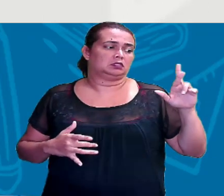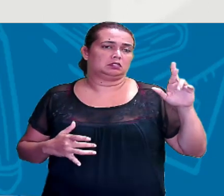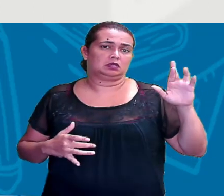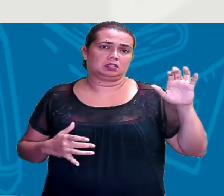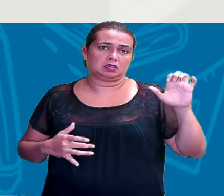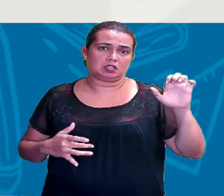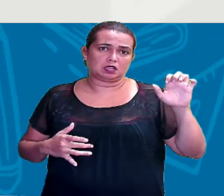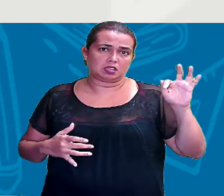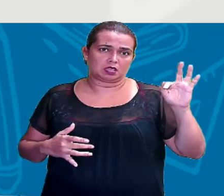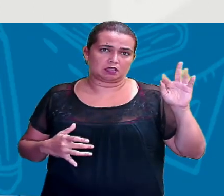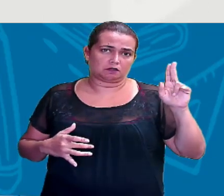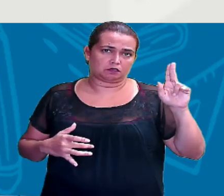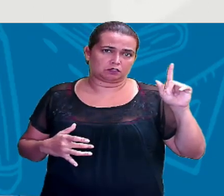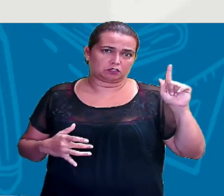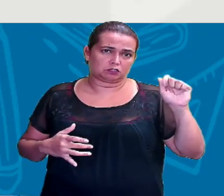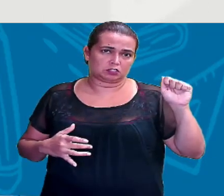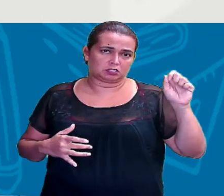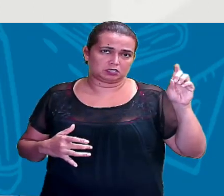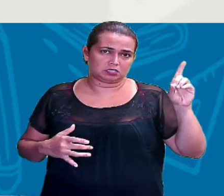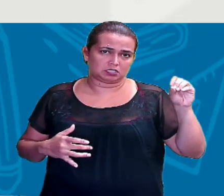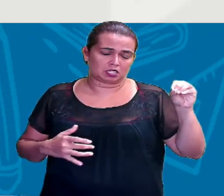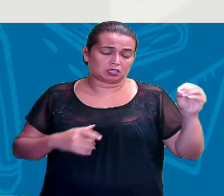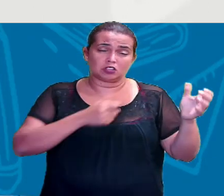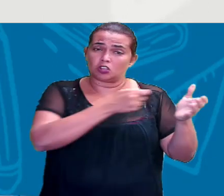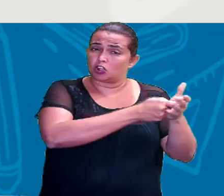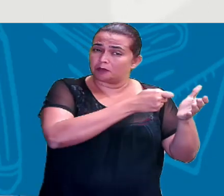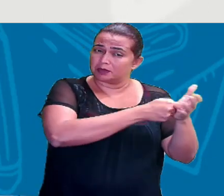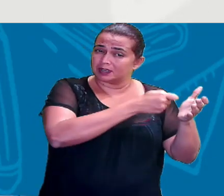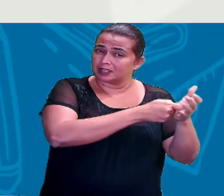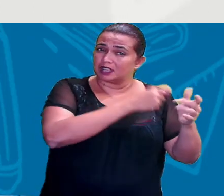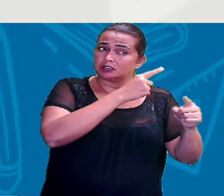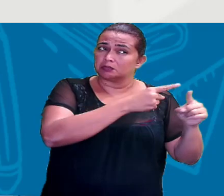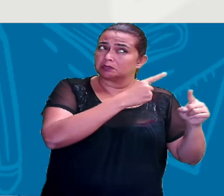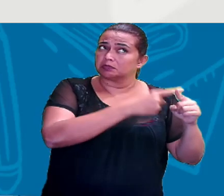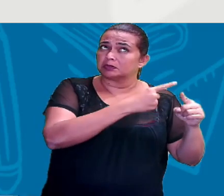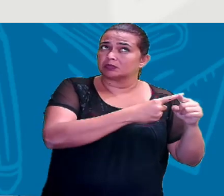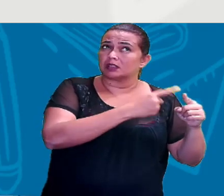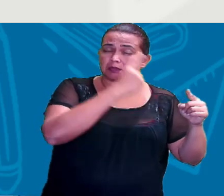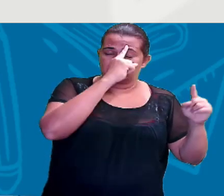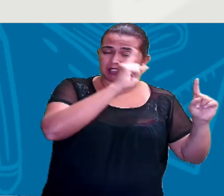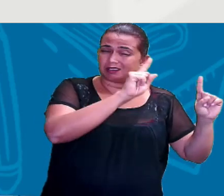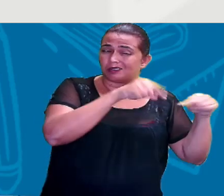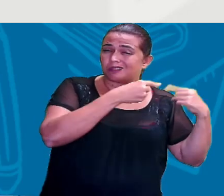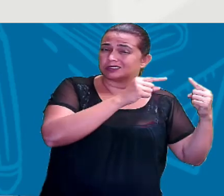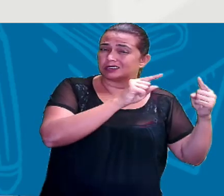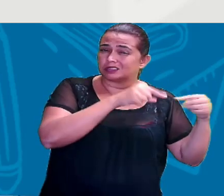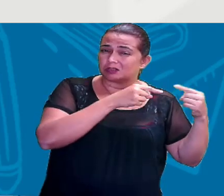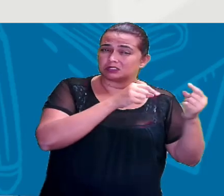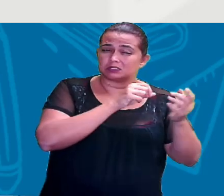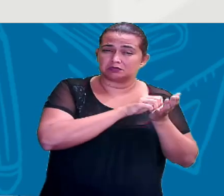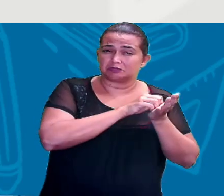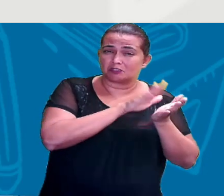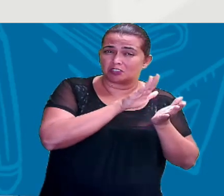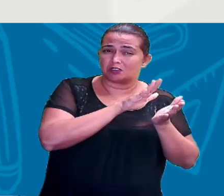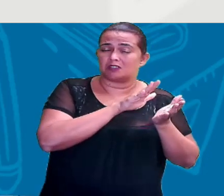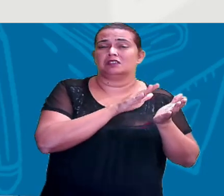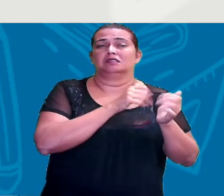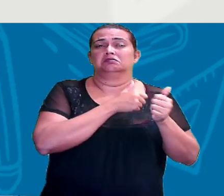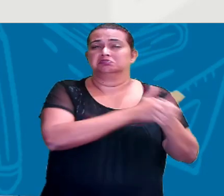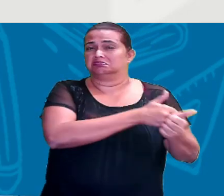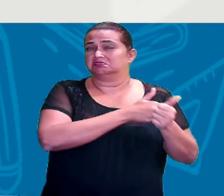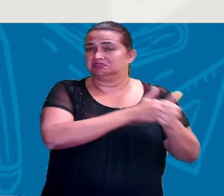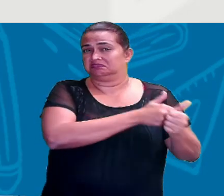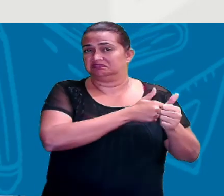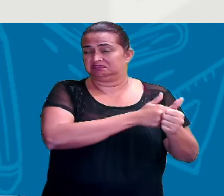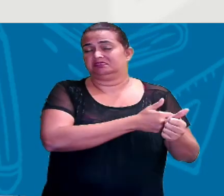refugiado, ele sai porque ele é obrigado, porque ele se sente ameaçado, ele é expulso, né? Ele é perseguido, então ele